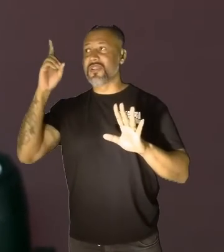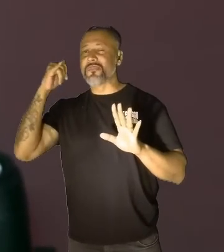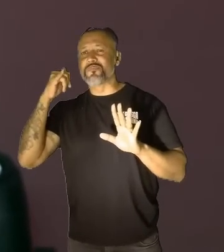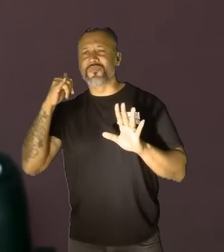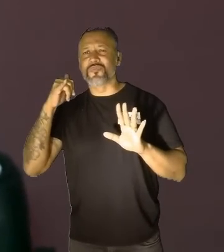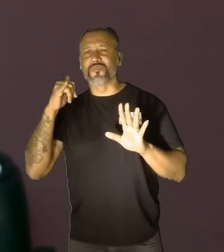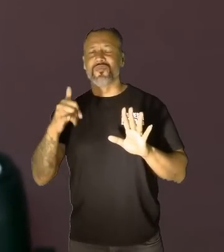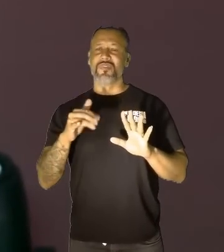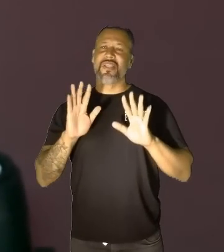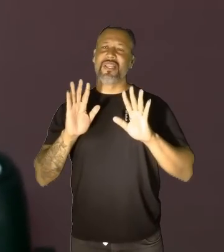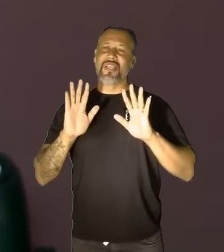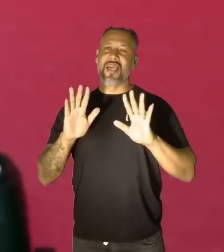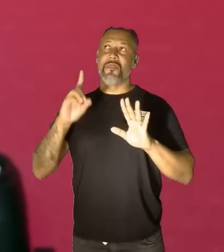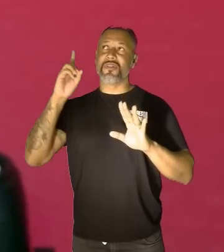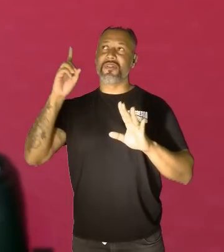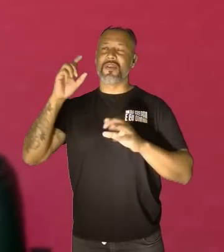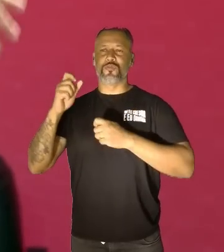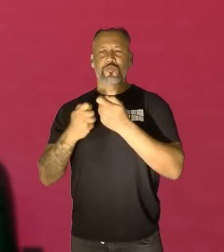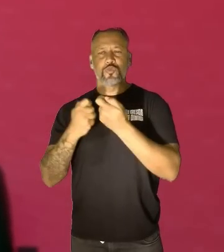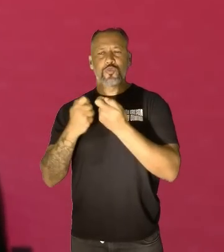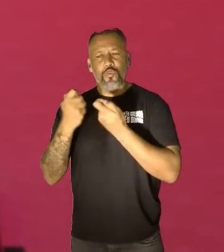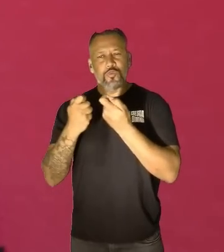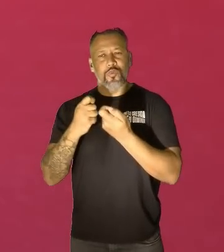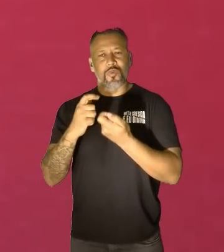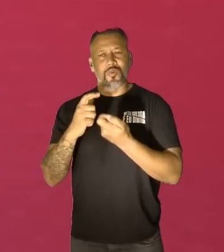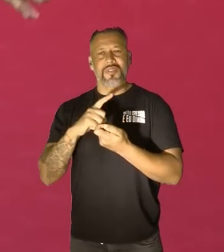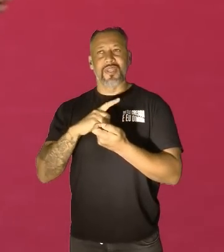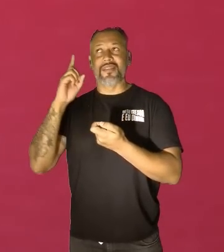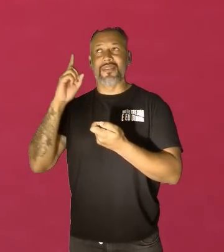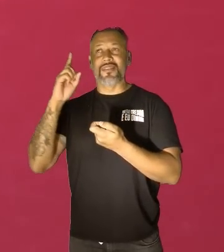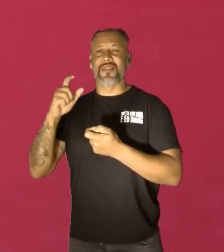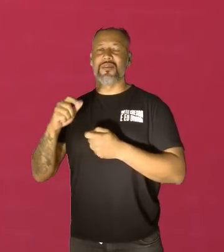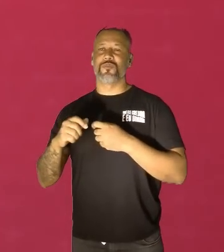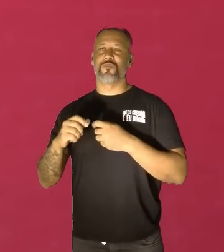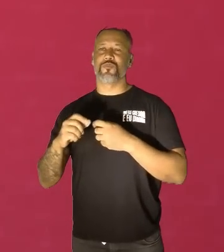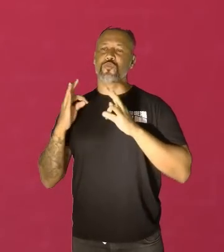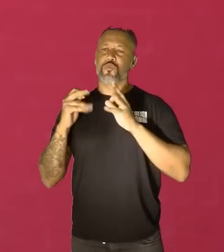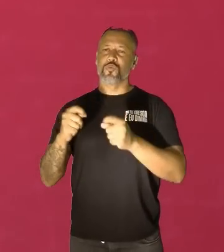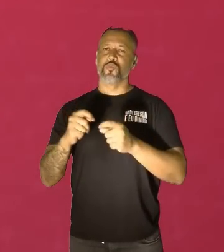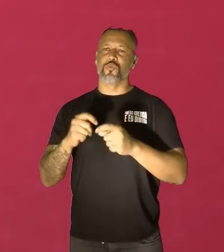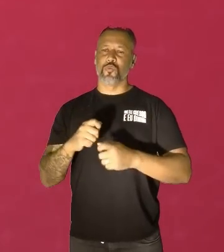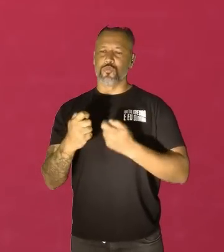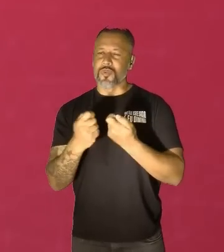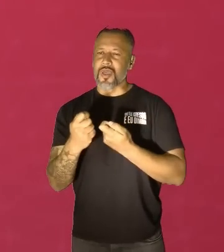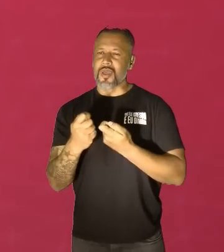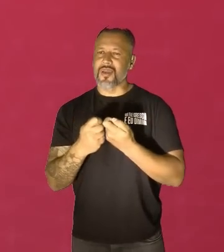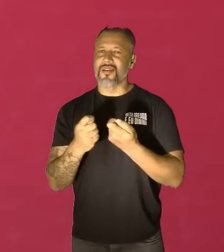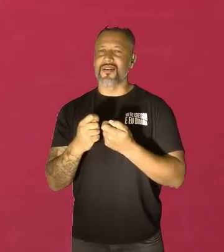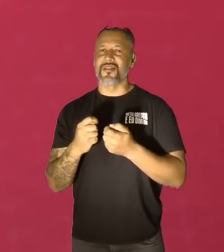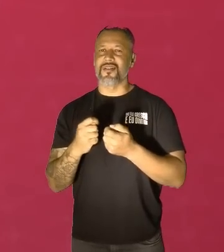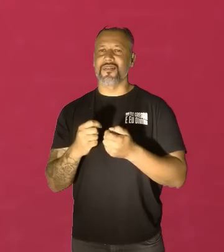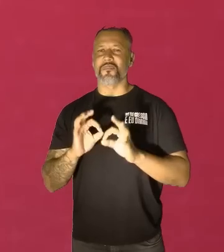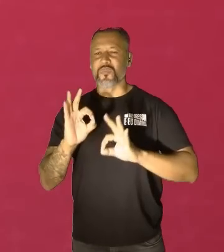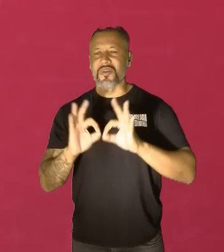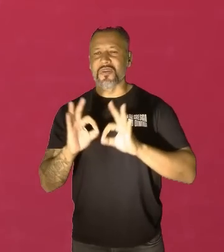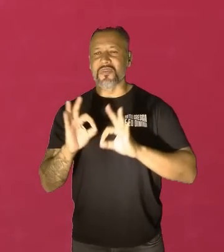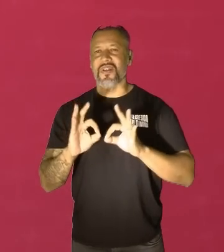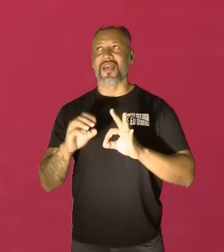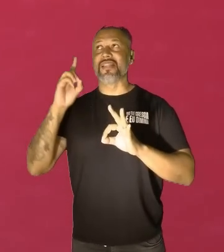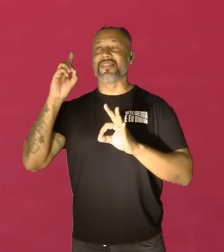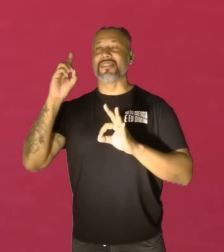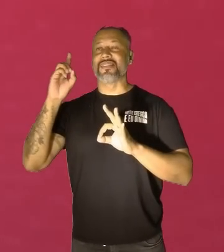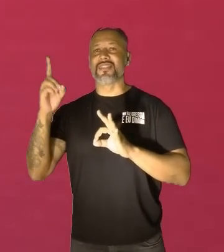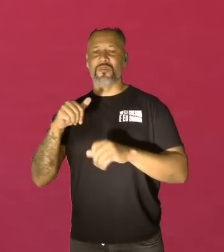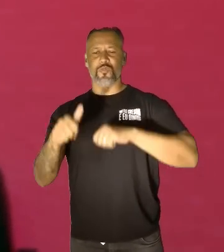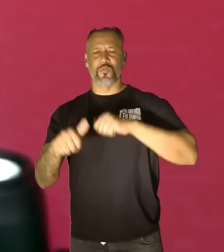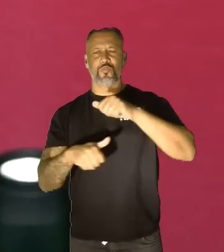eu vou colocar tudo no lugar. Eu vou colocar tudo no eixo. Não desanima, eu estou mudando cenários, eu estou mudando pessoas, eu